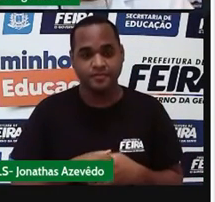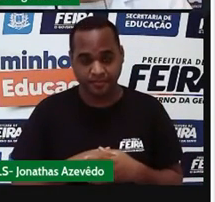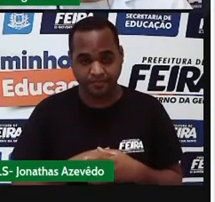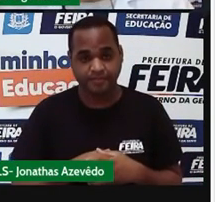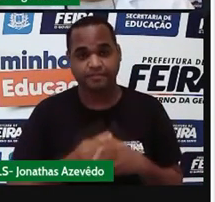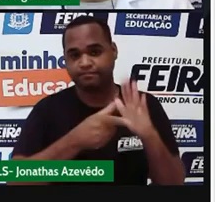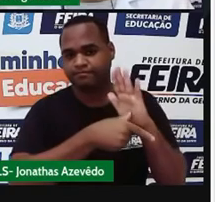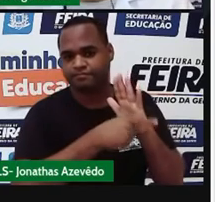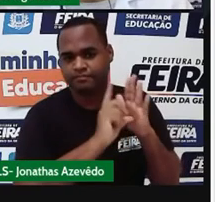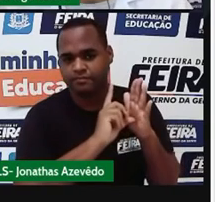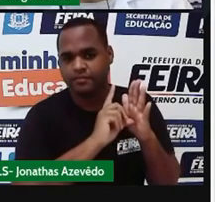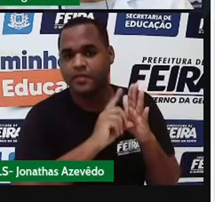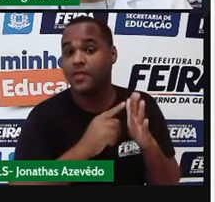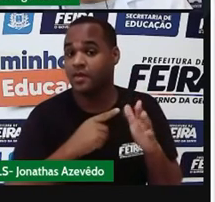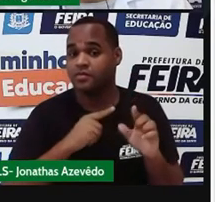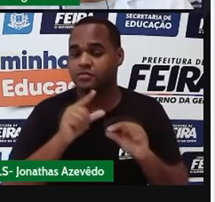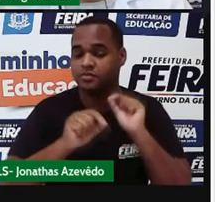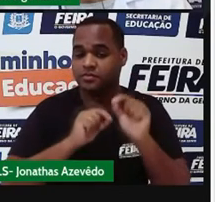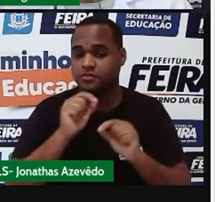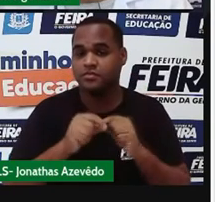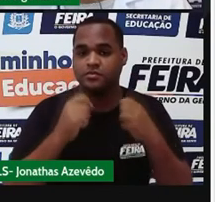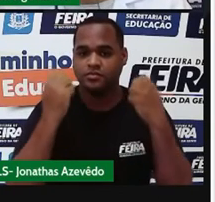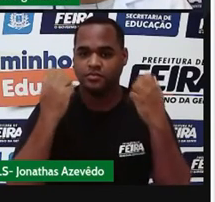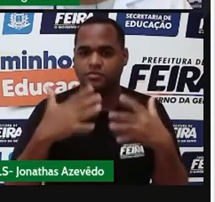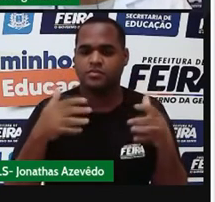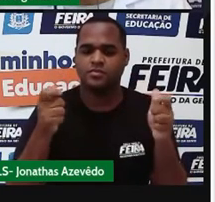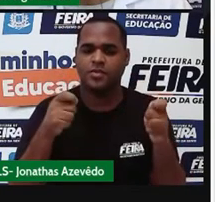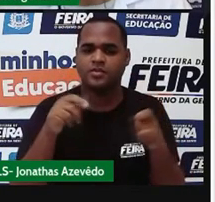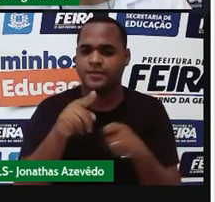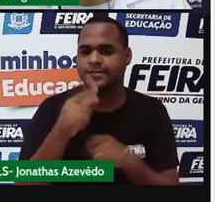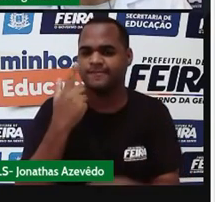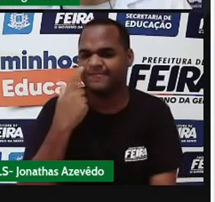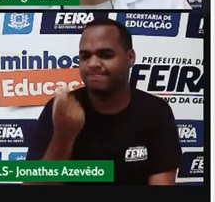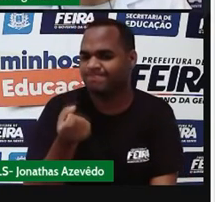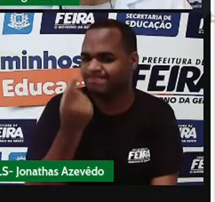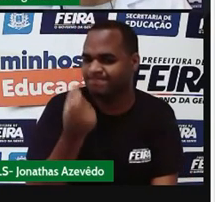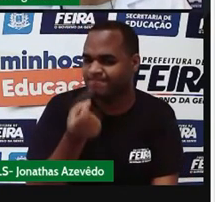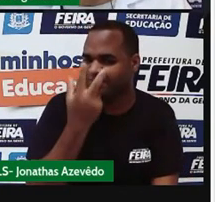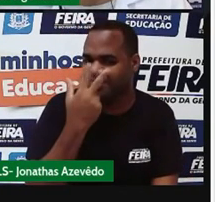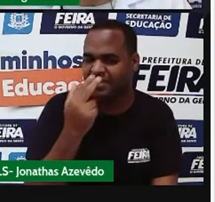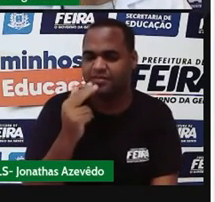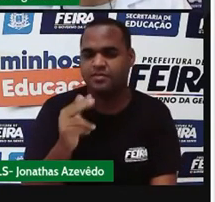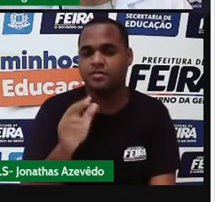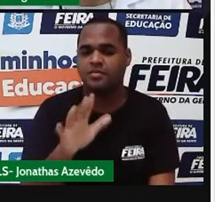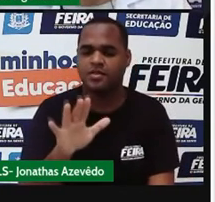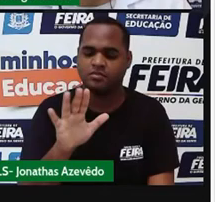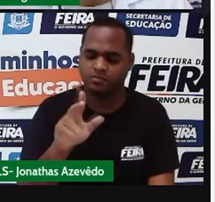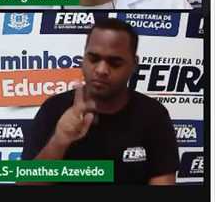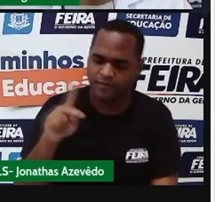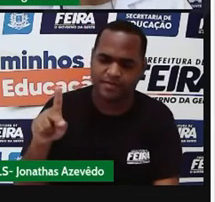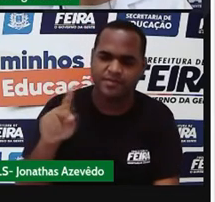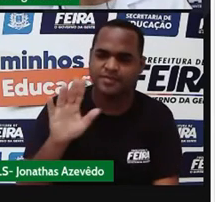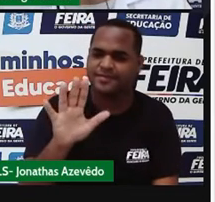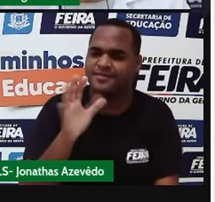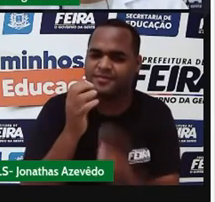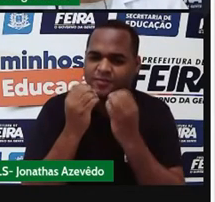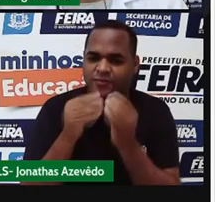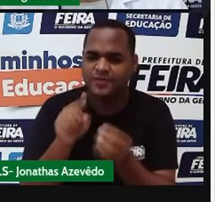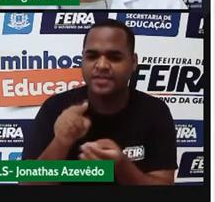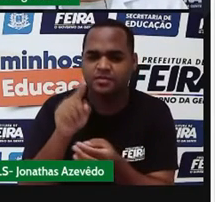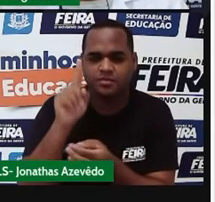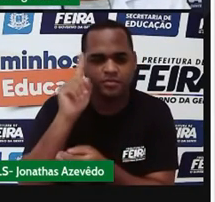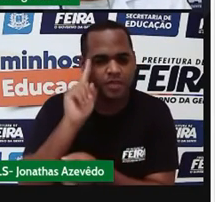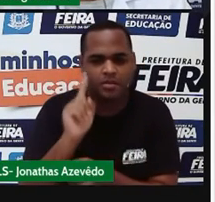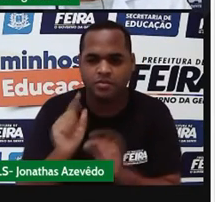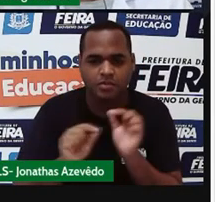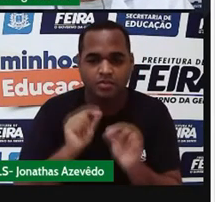antes disso né É talvez você tem estranhado uma coisinha mas Professor Como assim como é que eu sei que